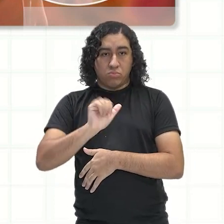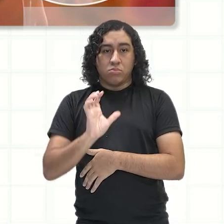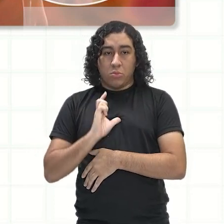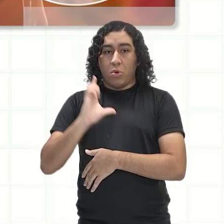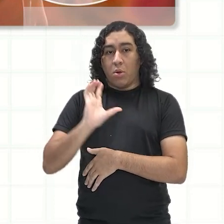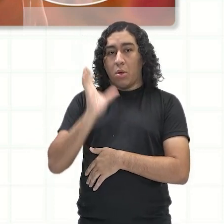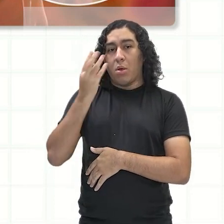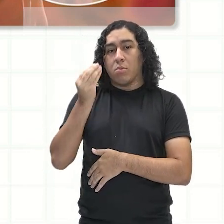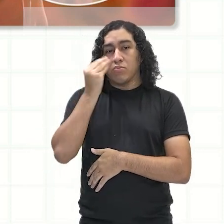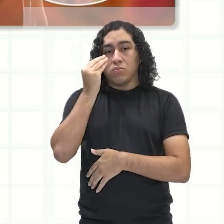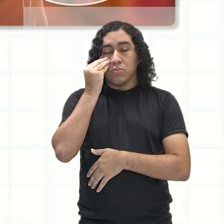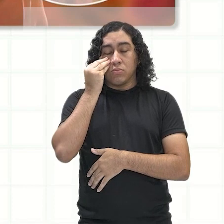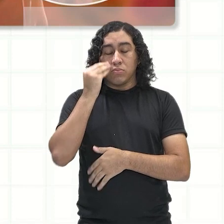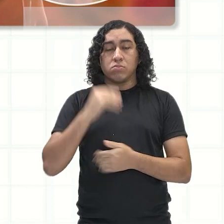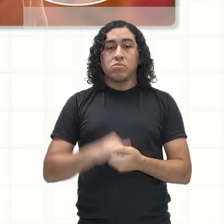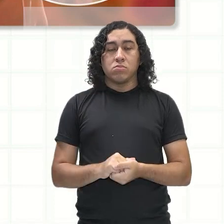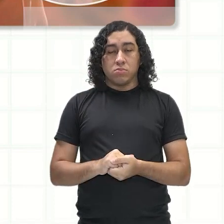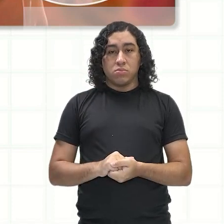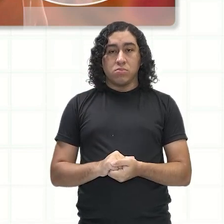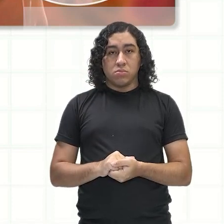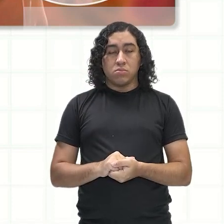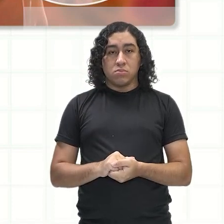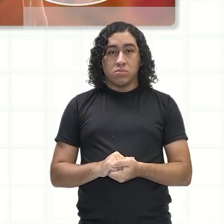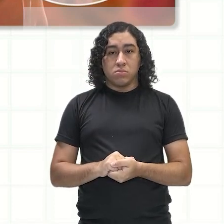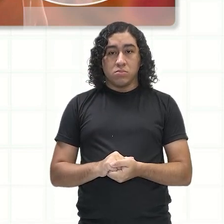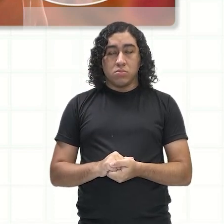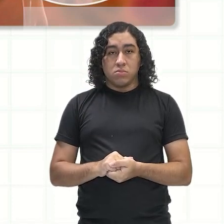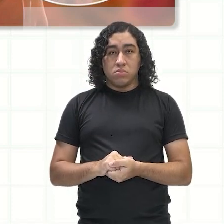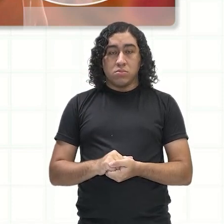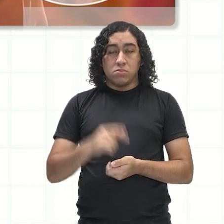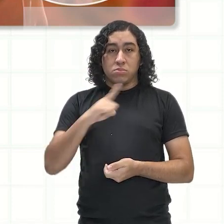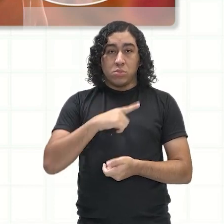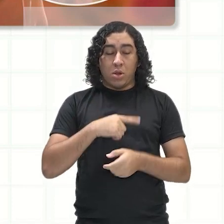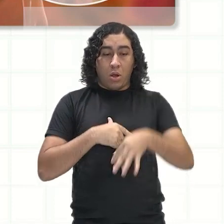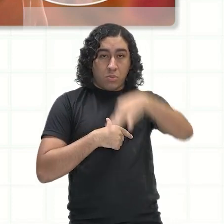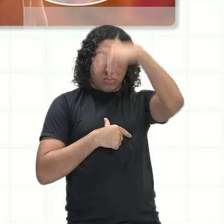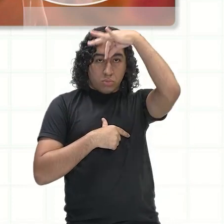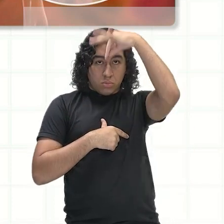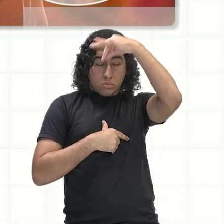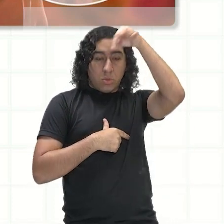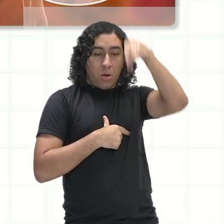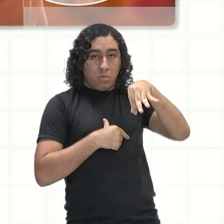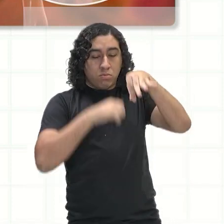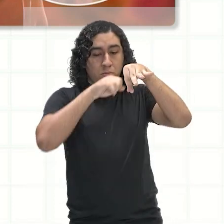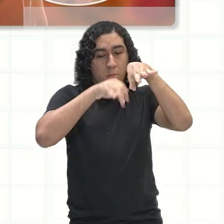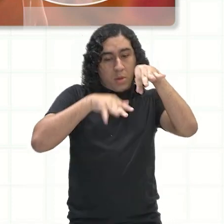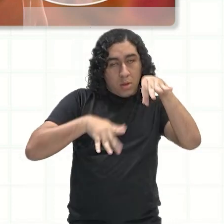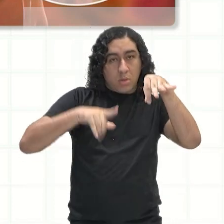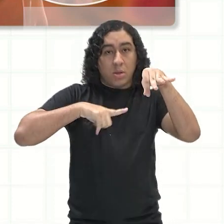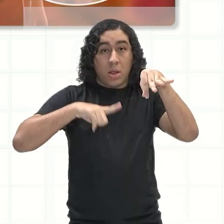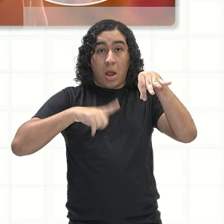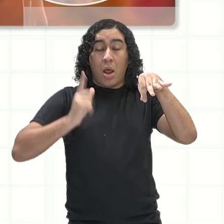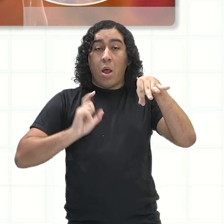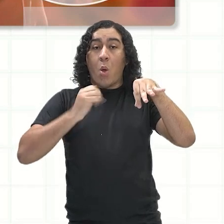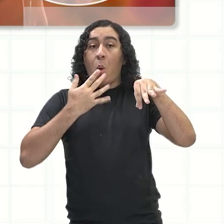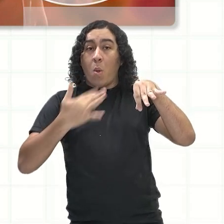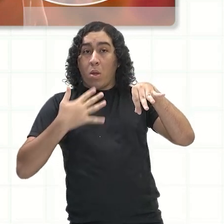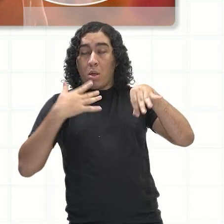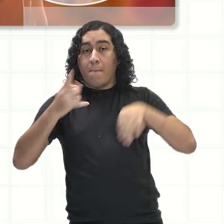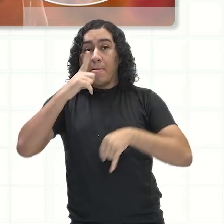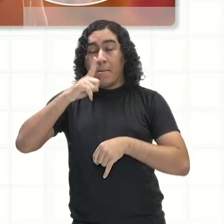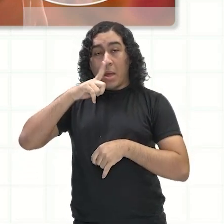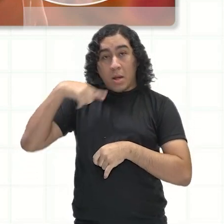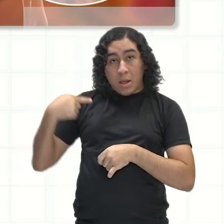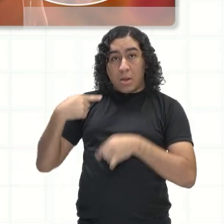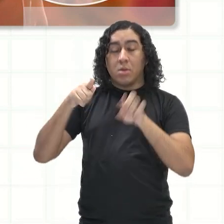pode acontecer ali de sintomas para as mulheres? Corrimento amarelado ou de coloração mais clara, sangramento